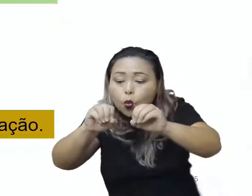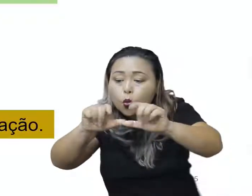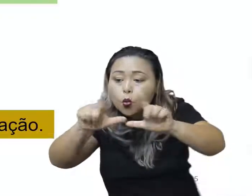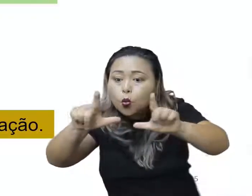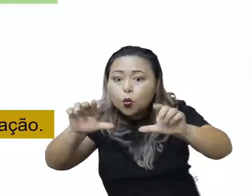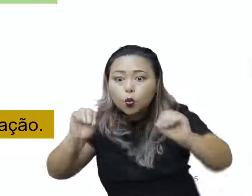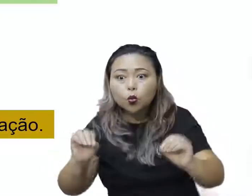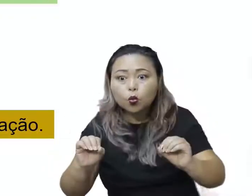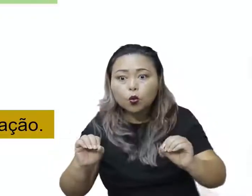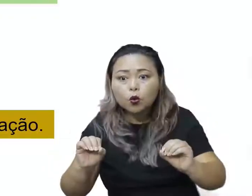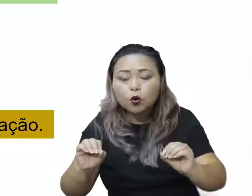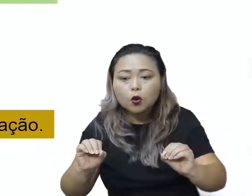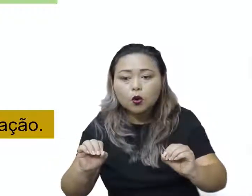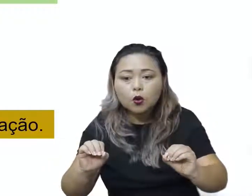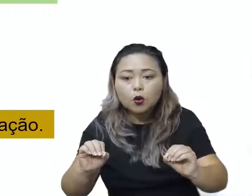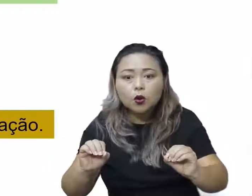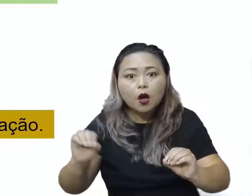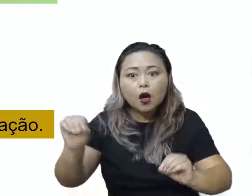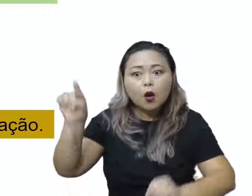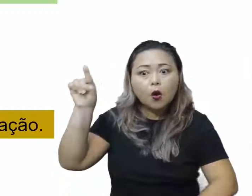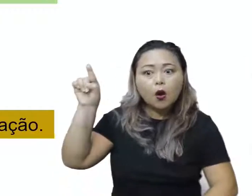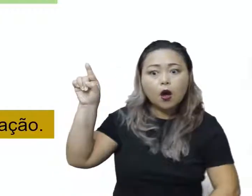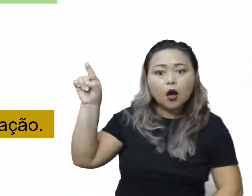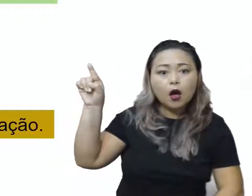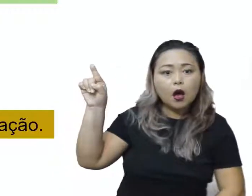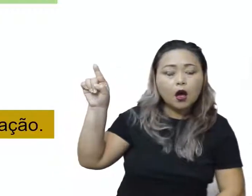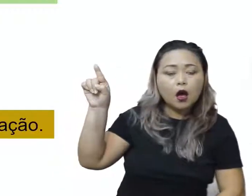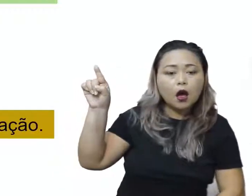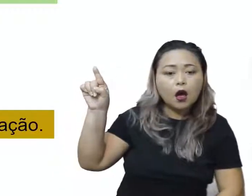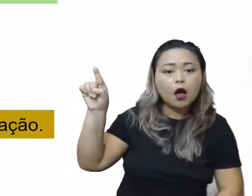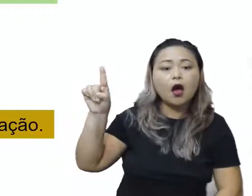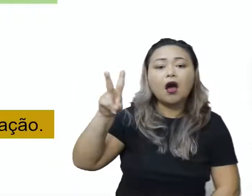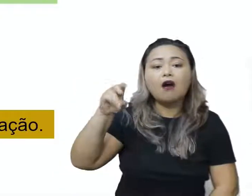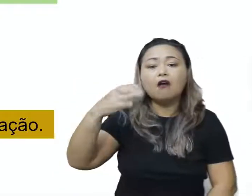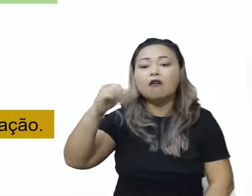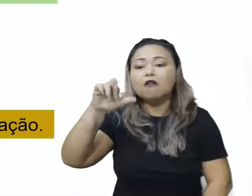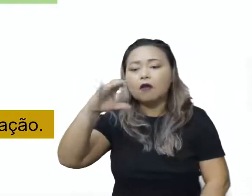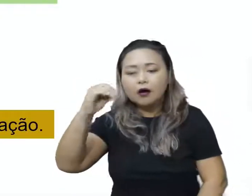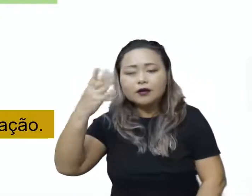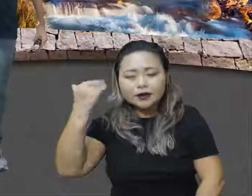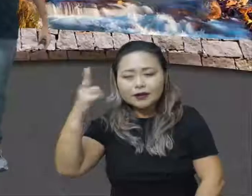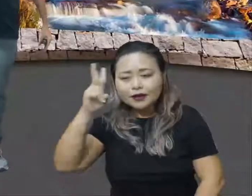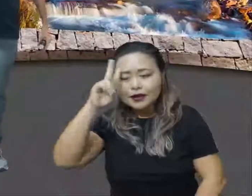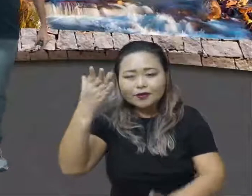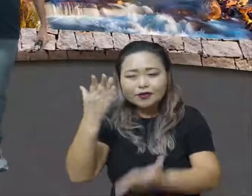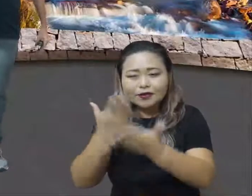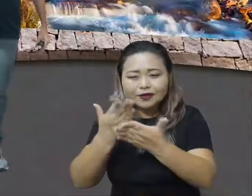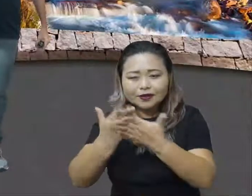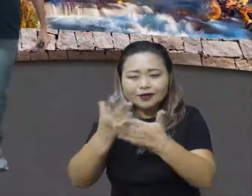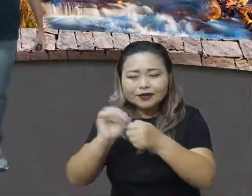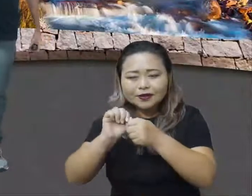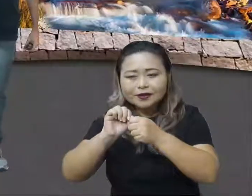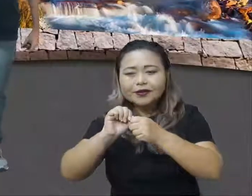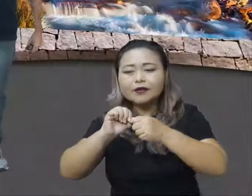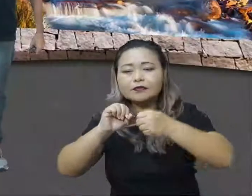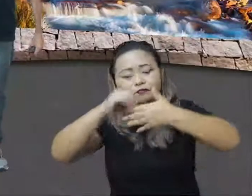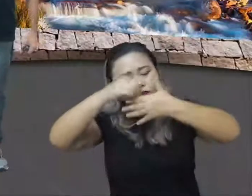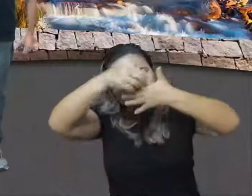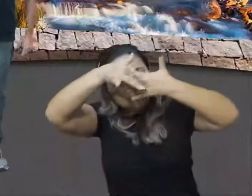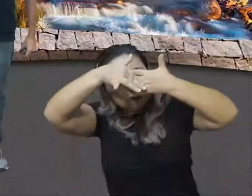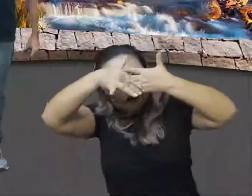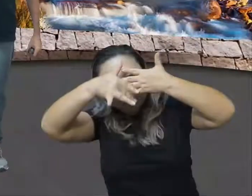lá? Olha o que nós temos aí. Vossorocas. Lembra da aula passada que eu falei que eram grandes